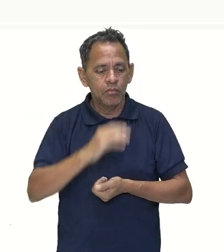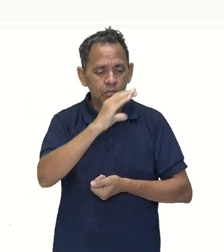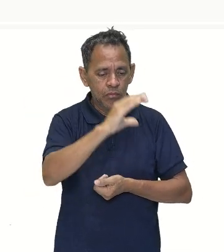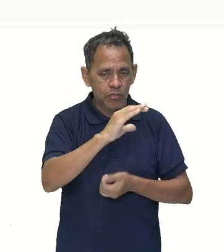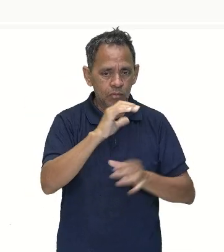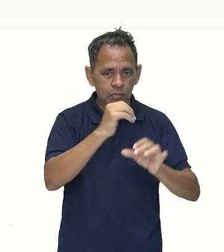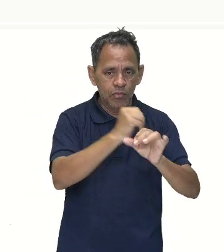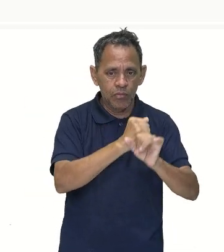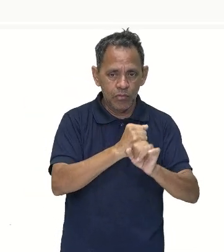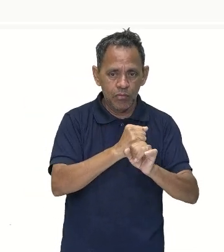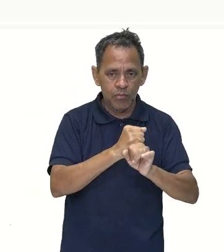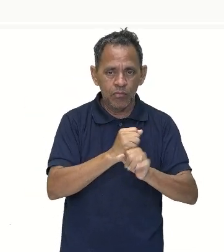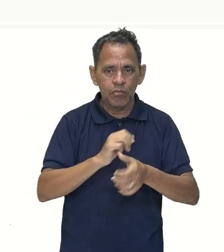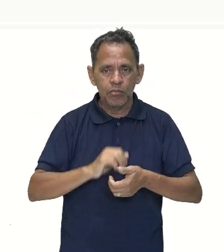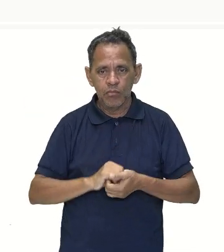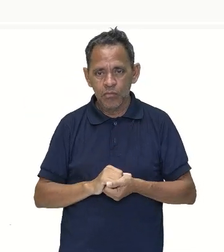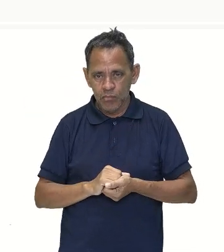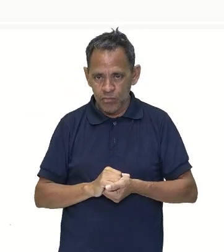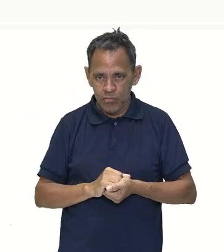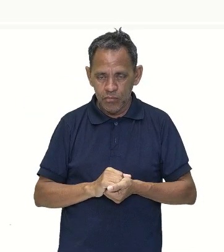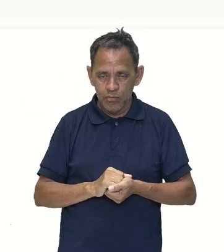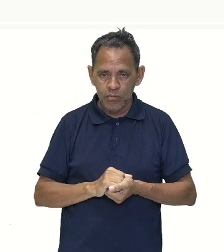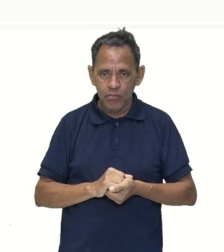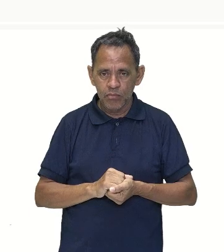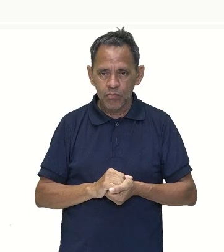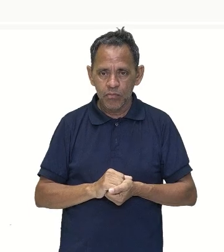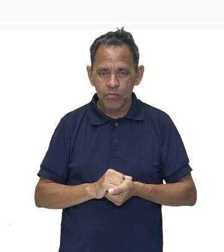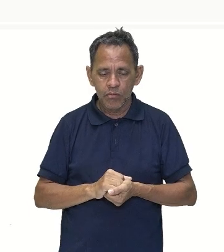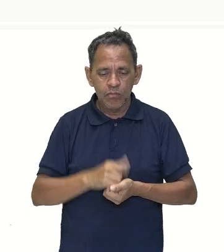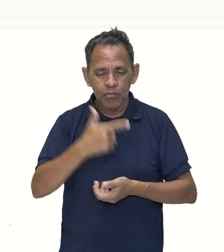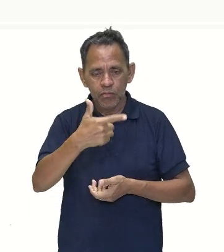circunferência é igual a